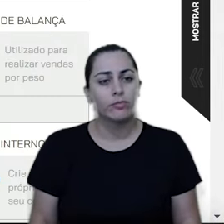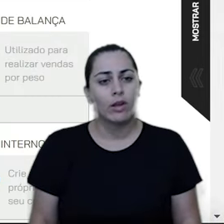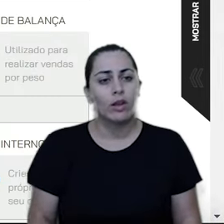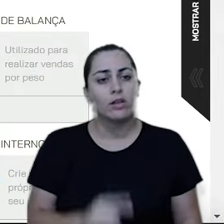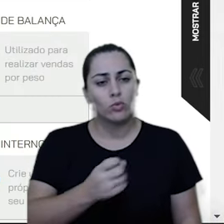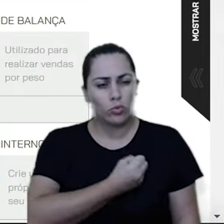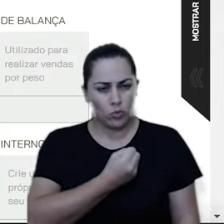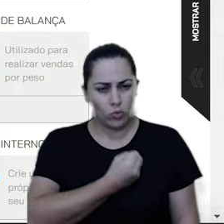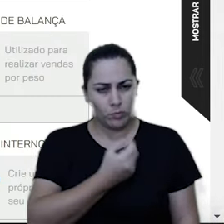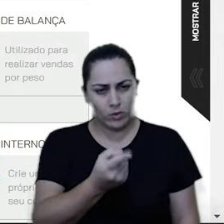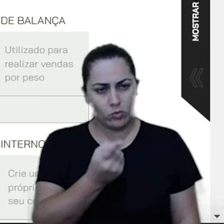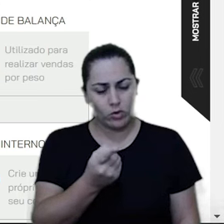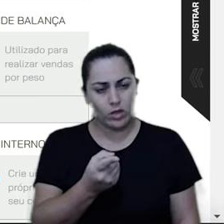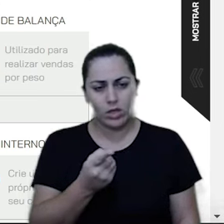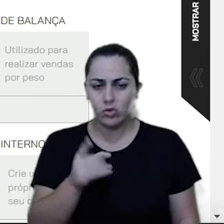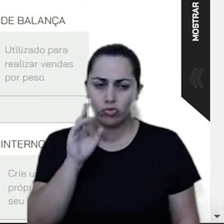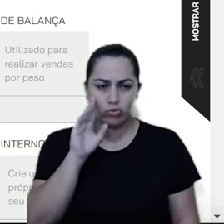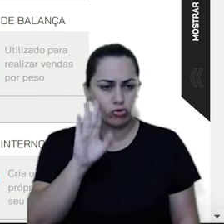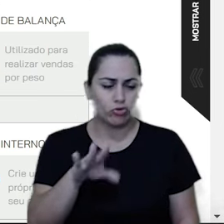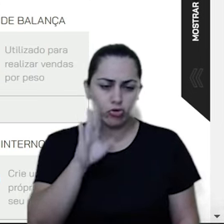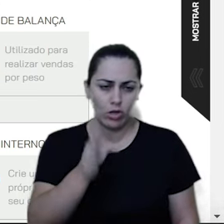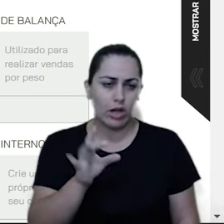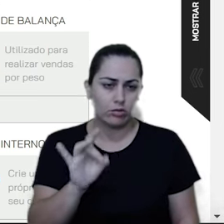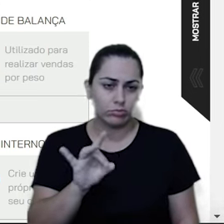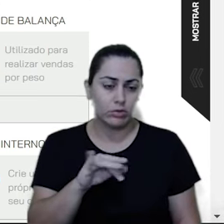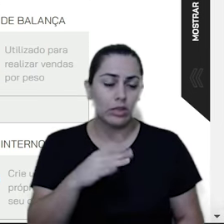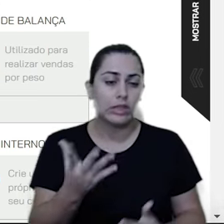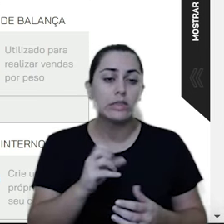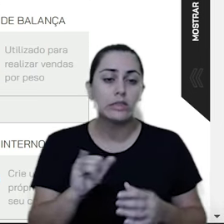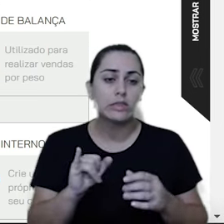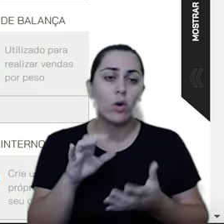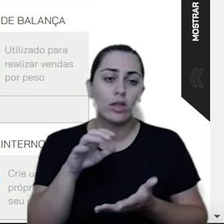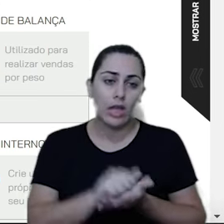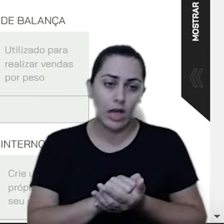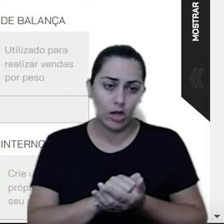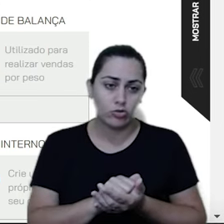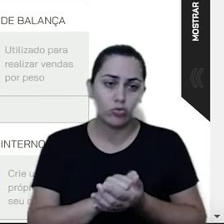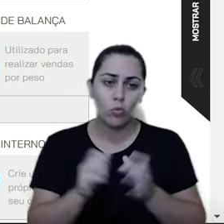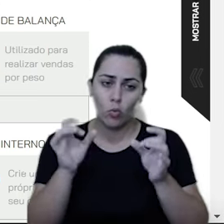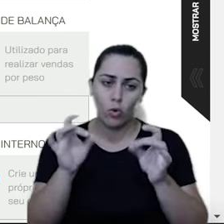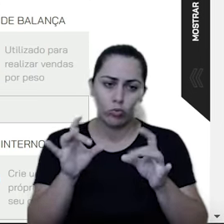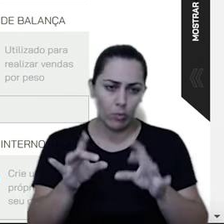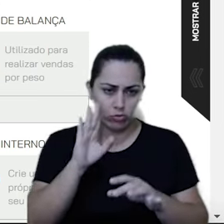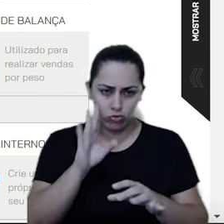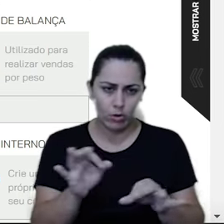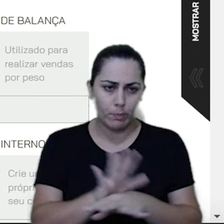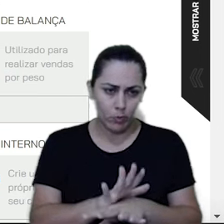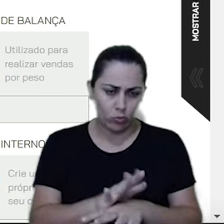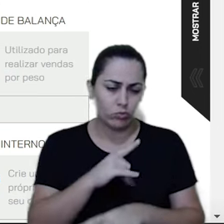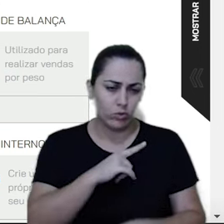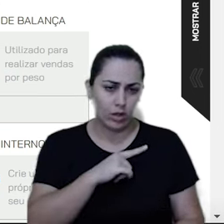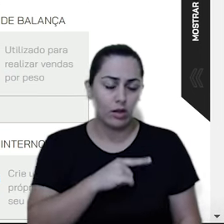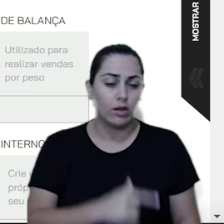o código que aparece aqui ele é um código automático se eu fizer o cadastro dessa forma do cadastro automático ele vai trazer